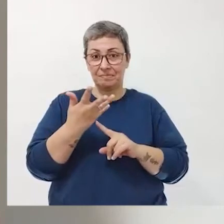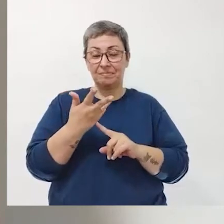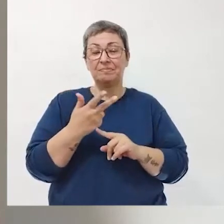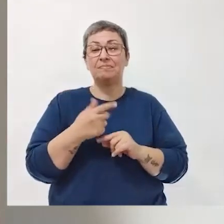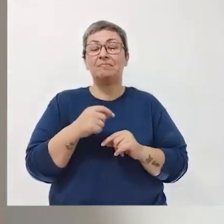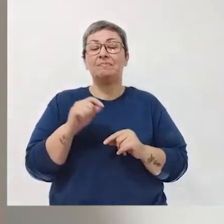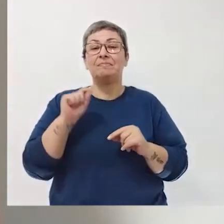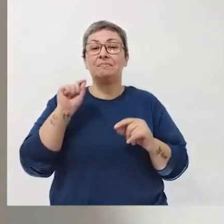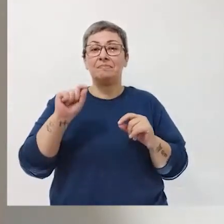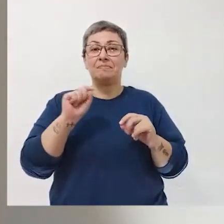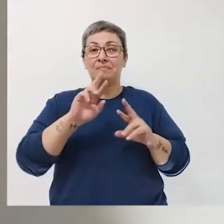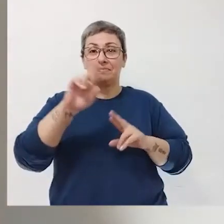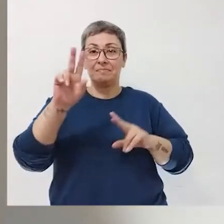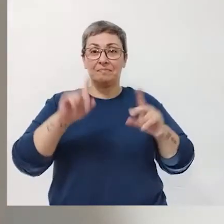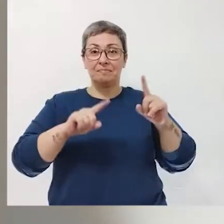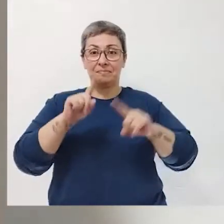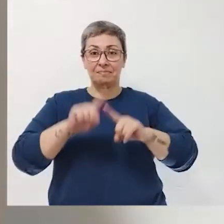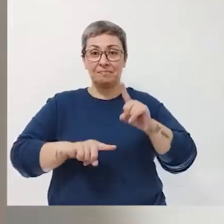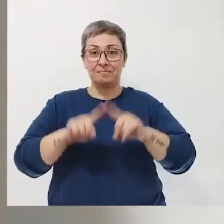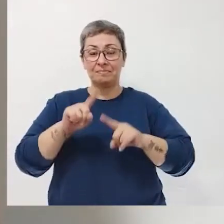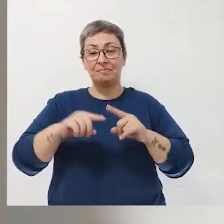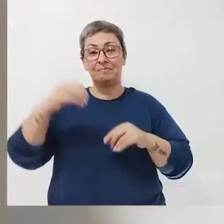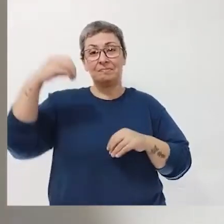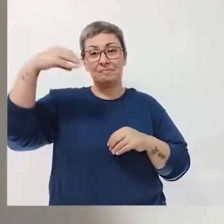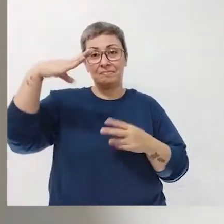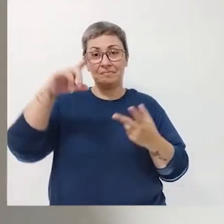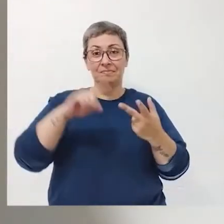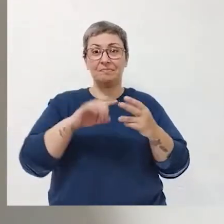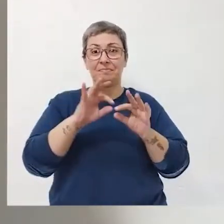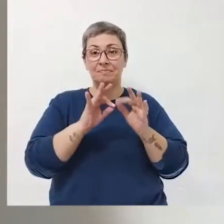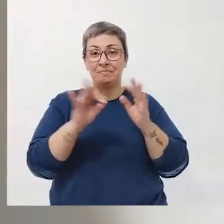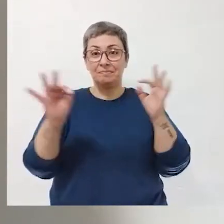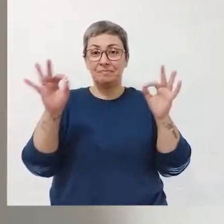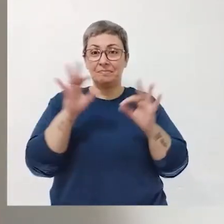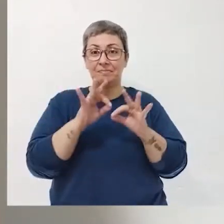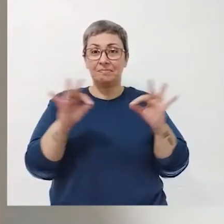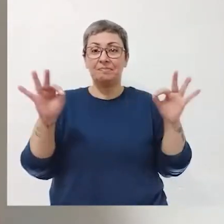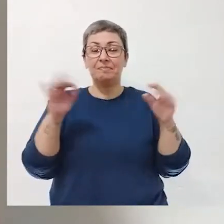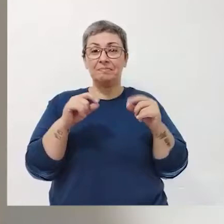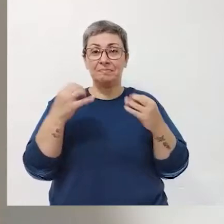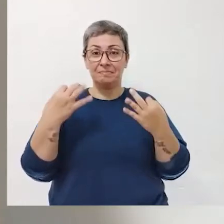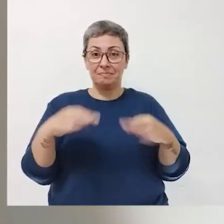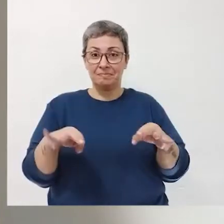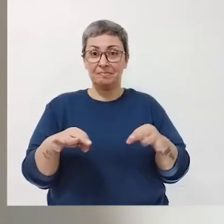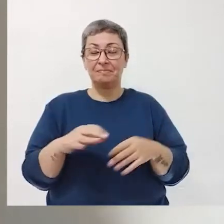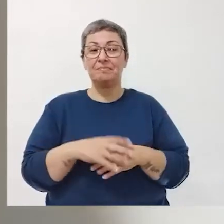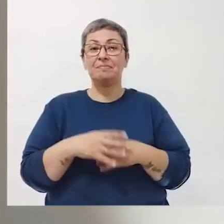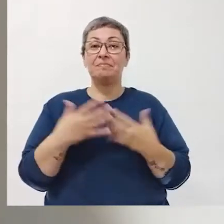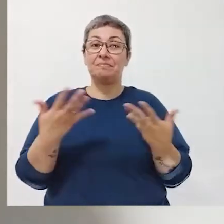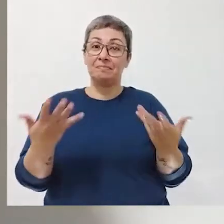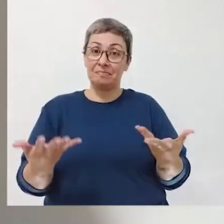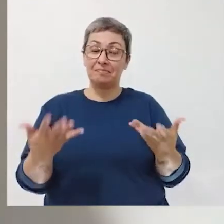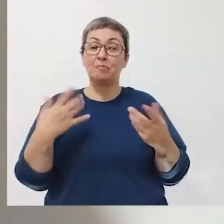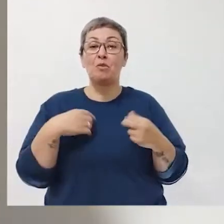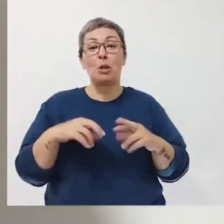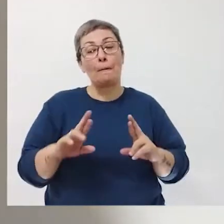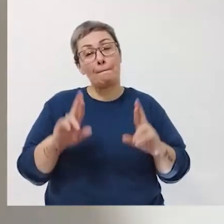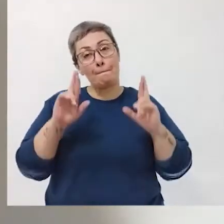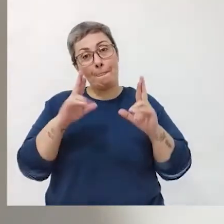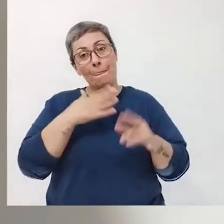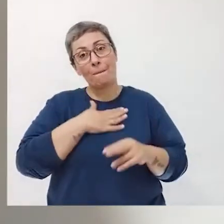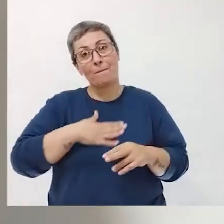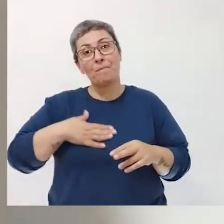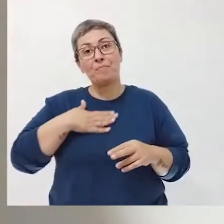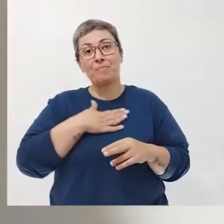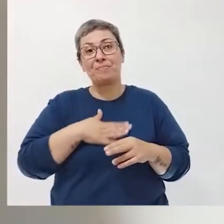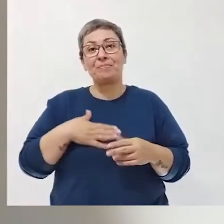aí com diferentes materiais, com a luz, com as linhas, certo? Bom, eu espero que vocês